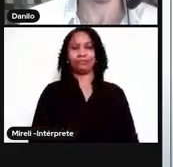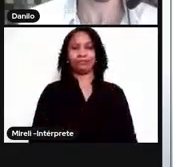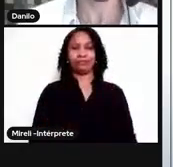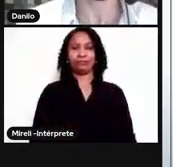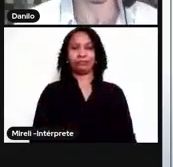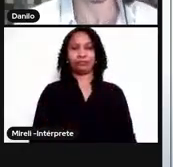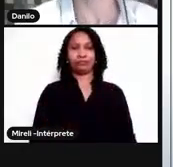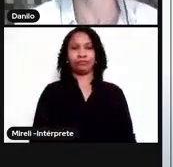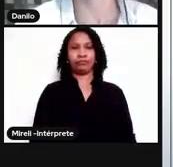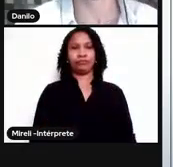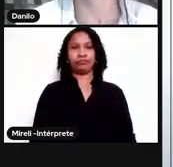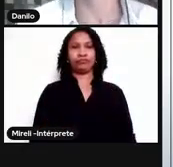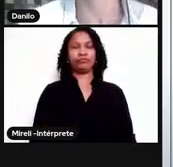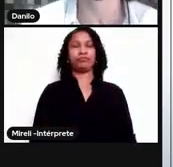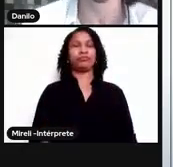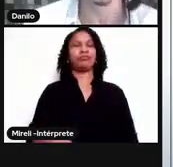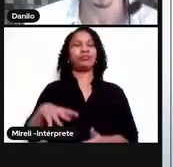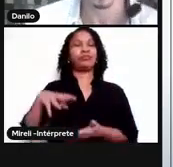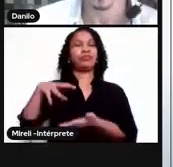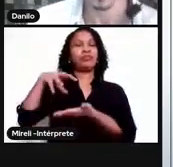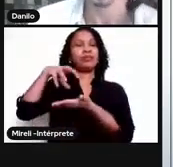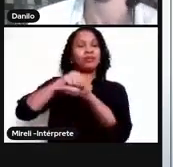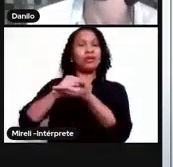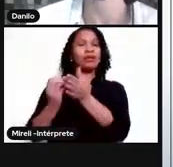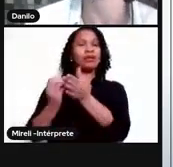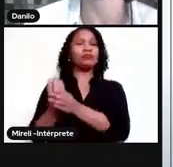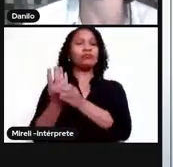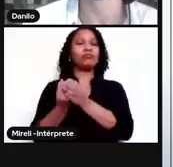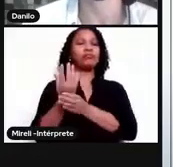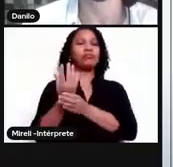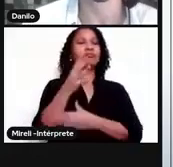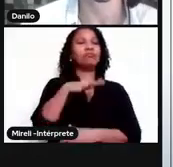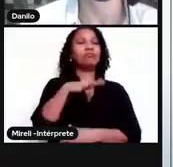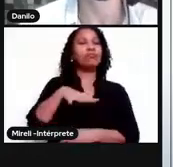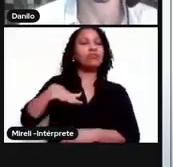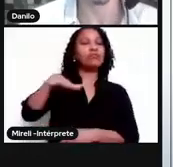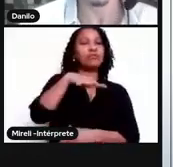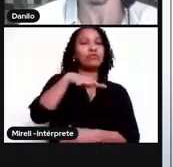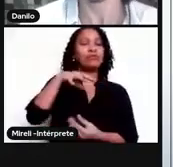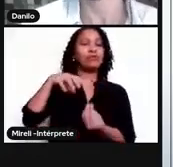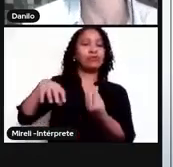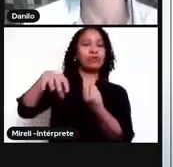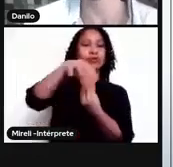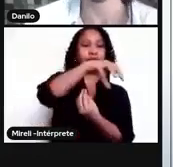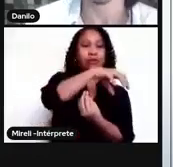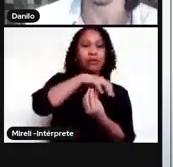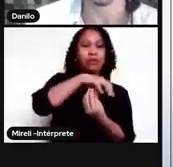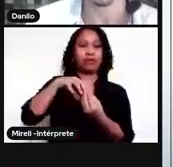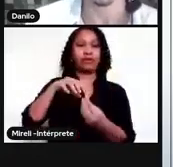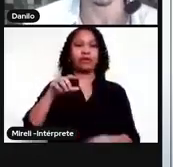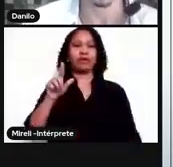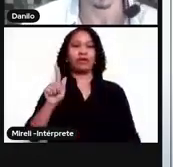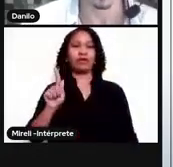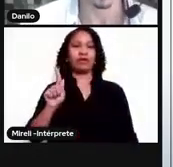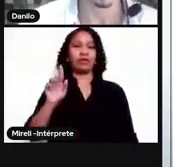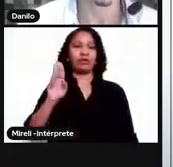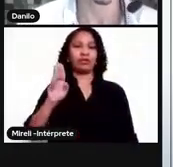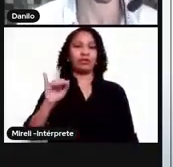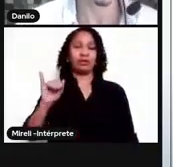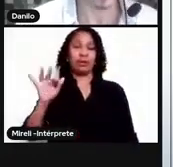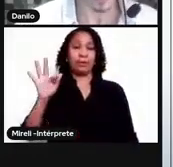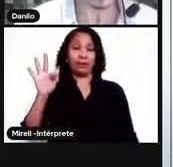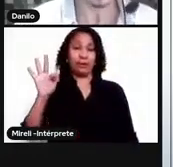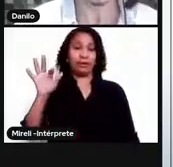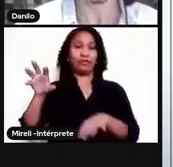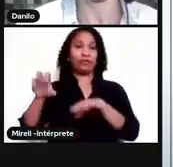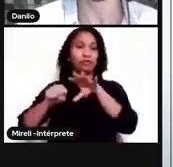Os dados de ocorrência das espécies eles foram obtidos através do GBIF, ou seja, a plataforma é um